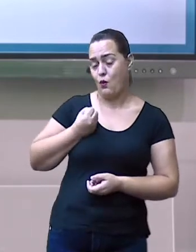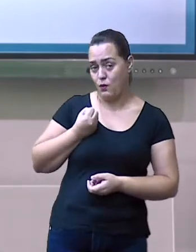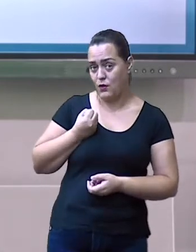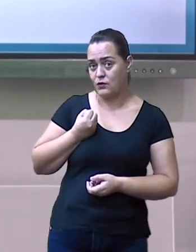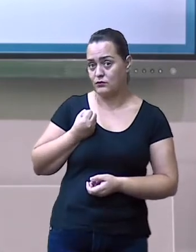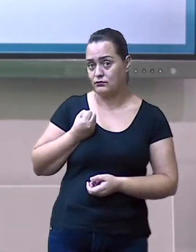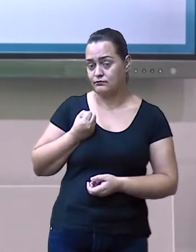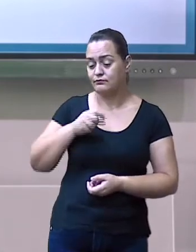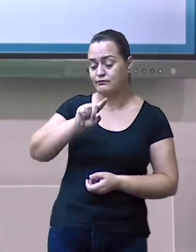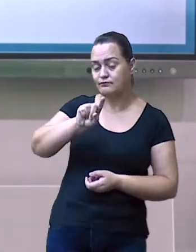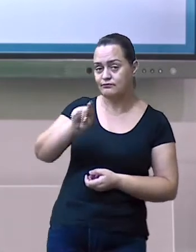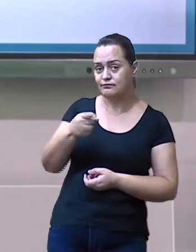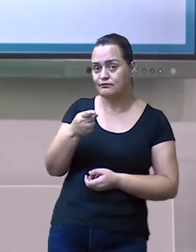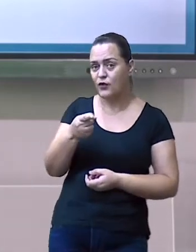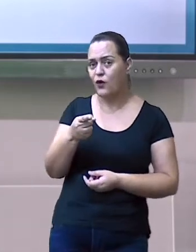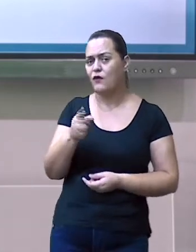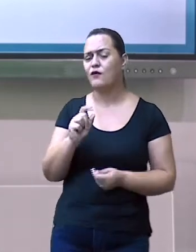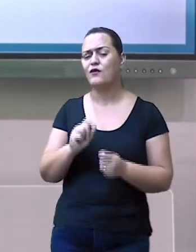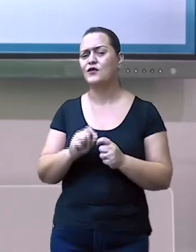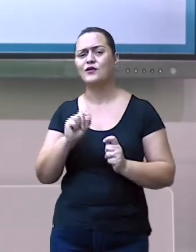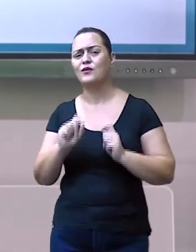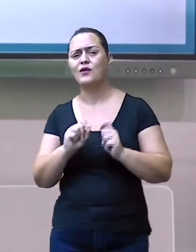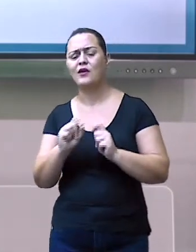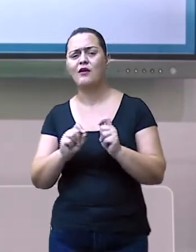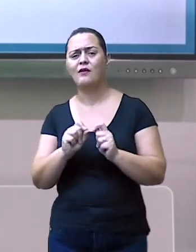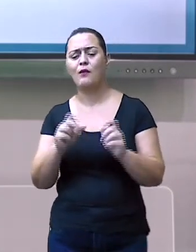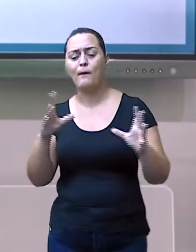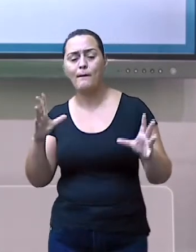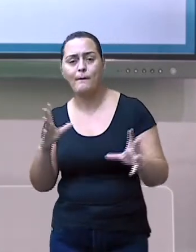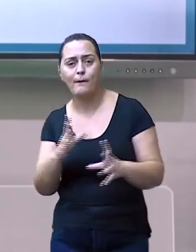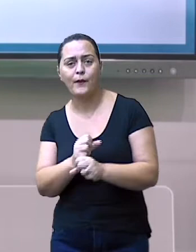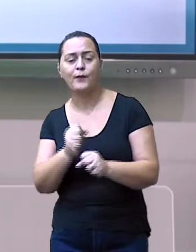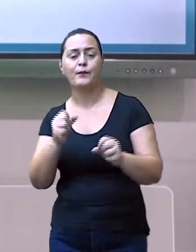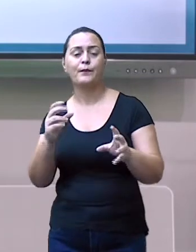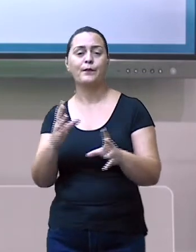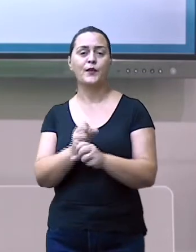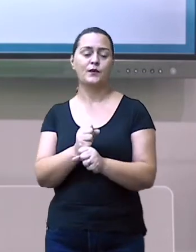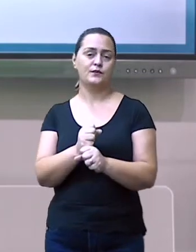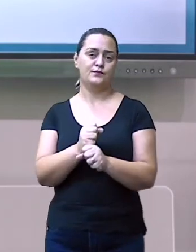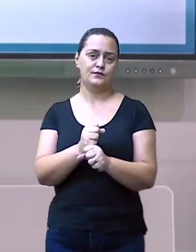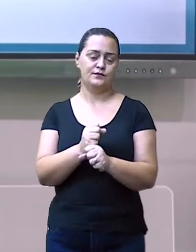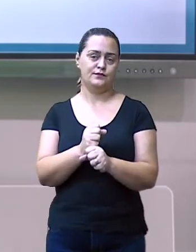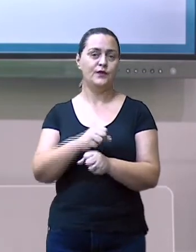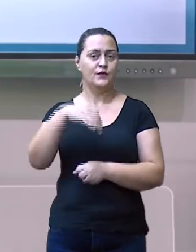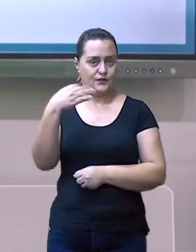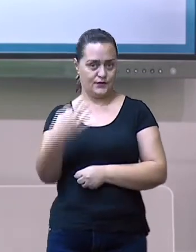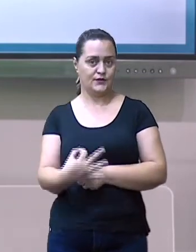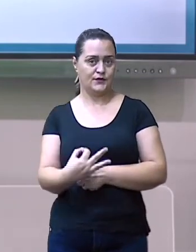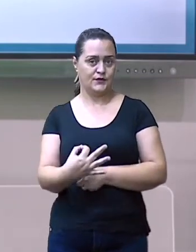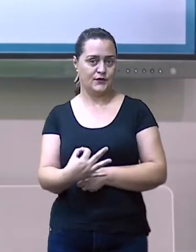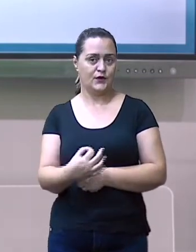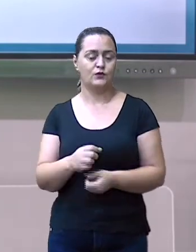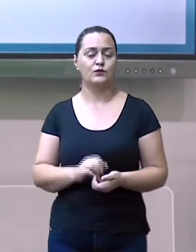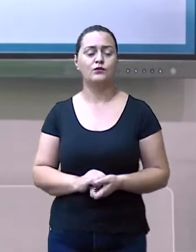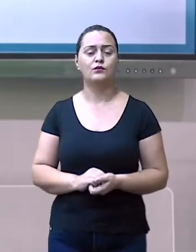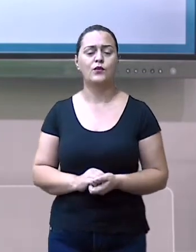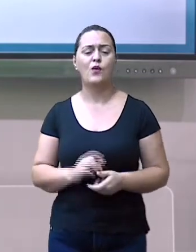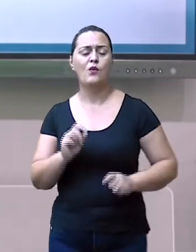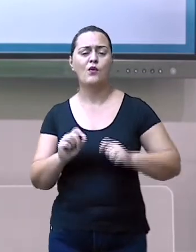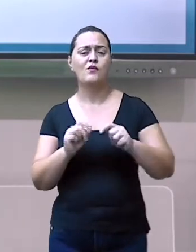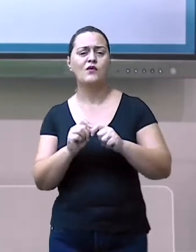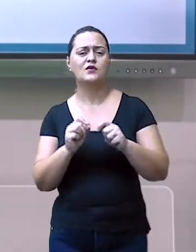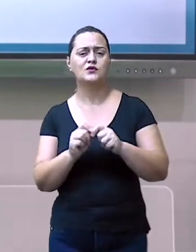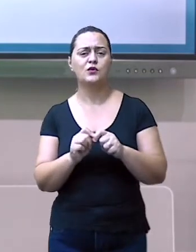operações. O que são as operações? É quando eu exerço uma ação em cima de um determinado número, de uma